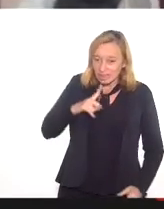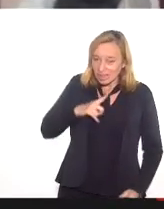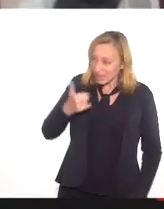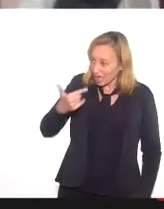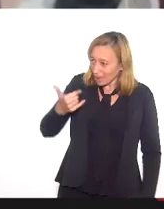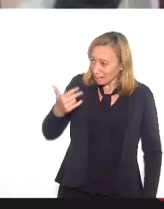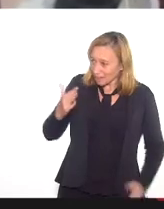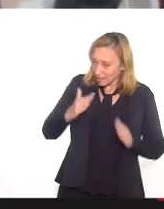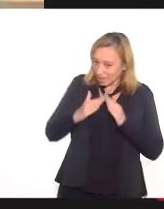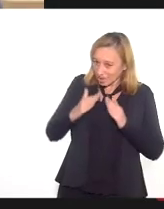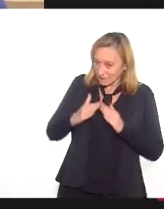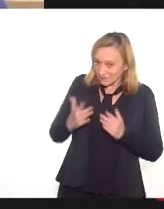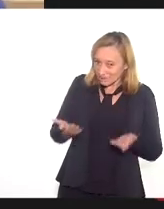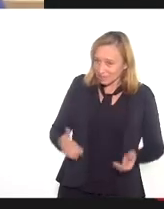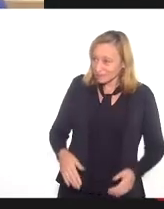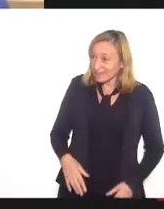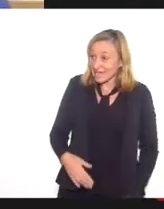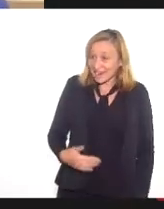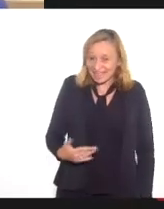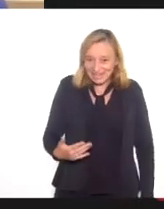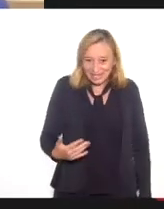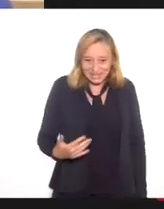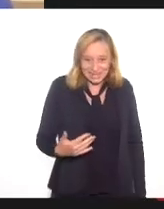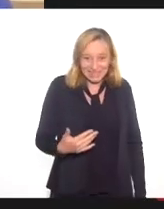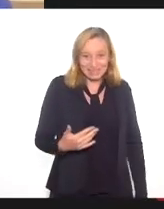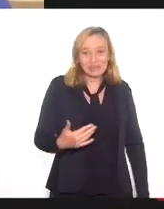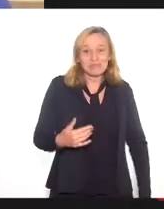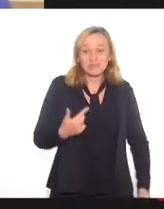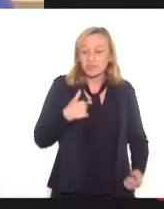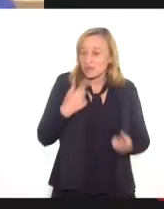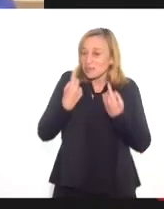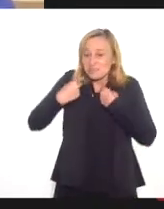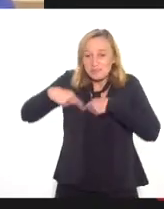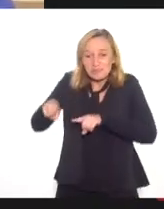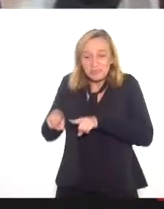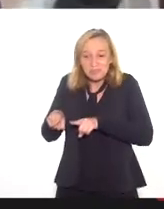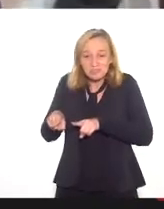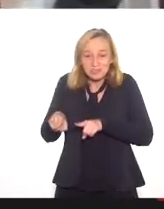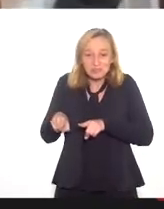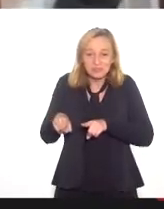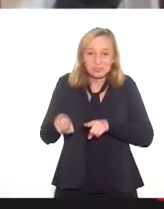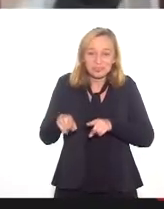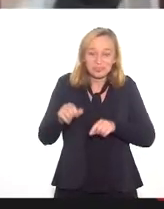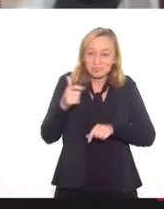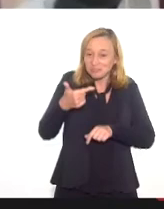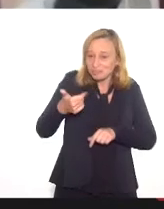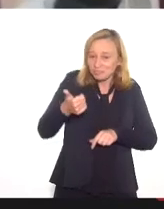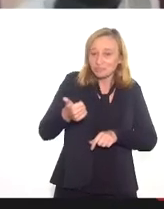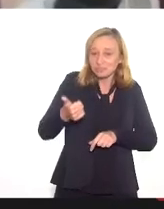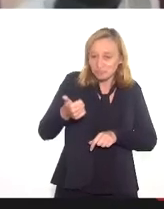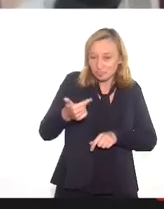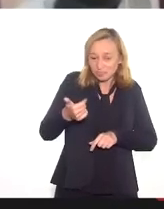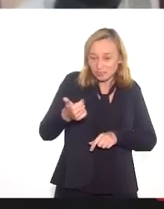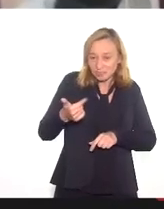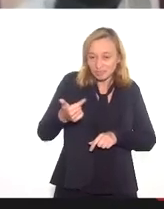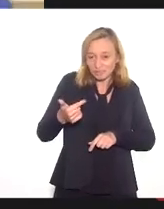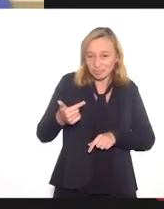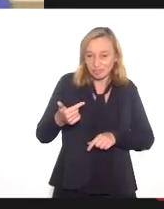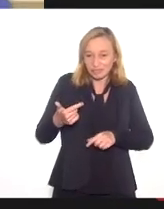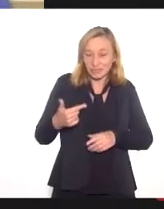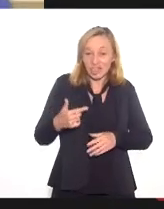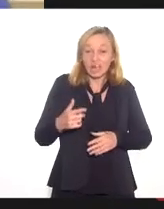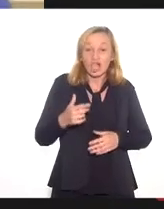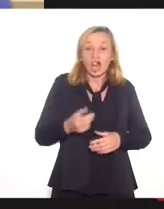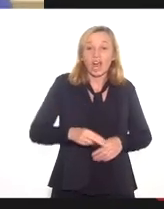não não tenho eu sou completamente contra as armas de fogo as únicas armas que eu tenho